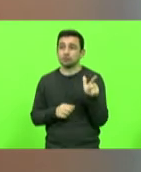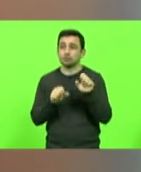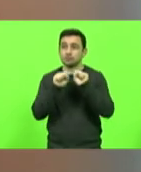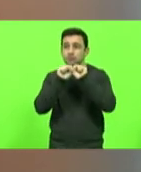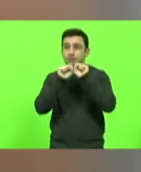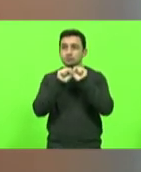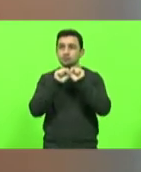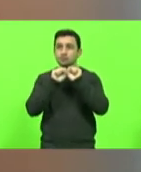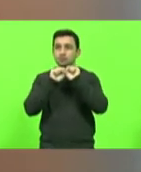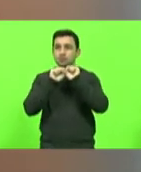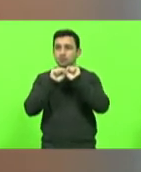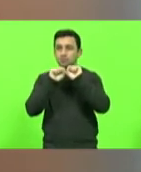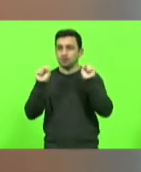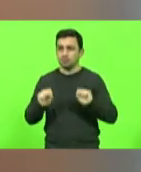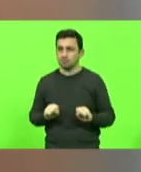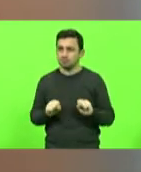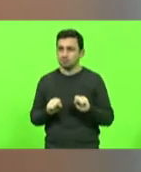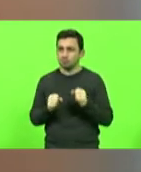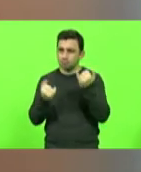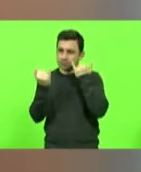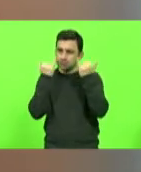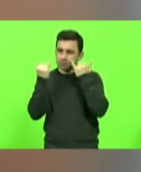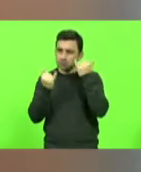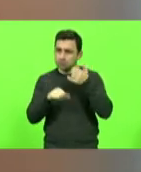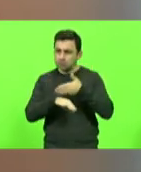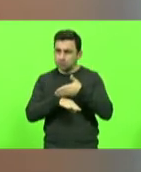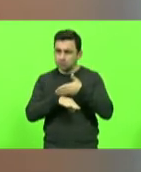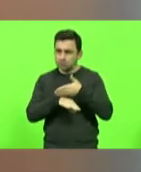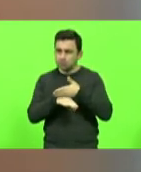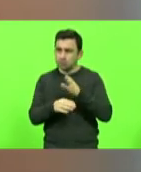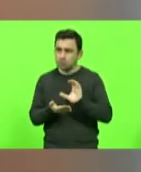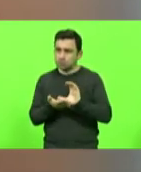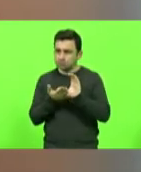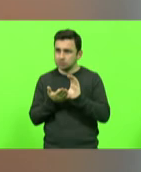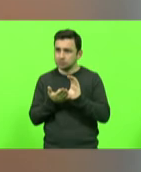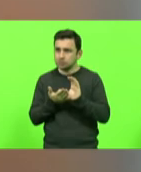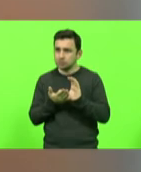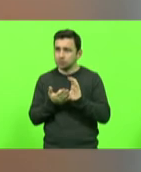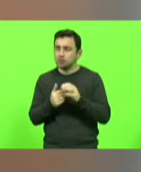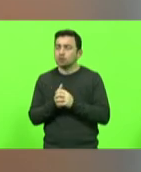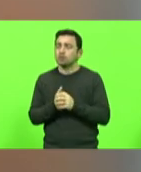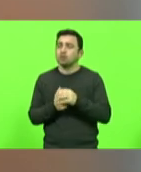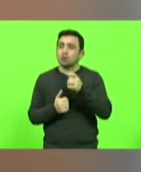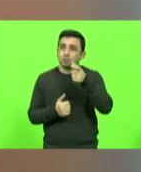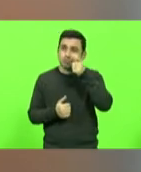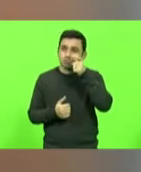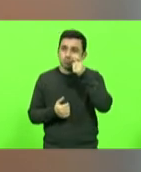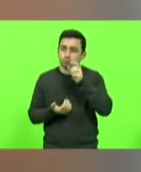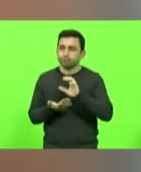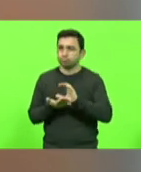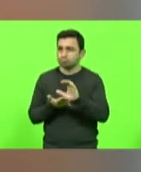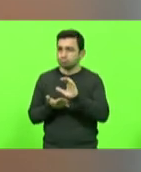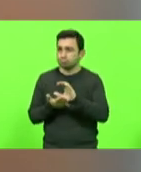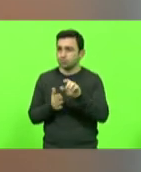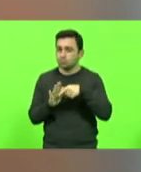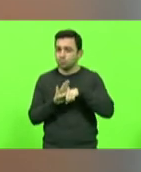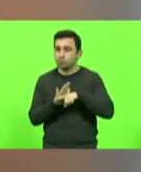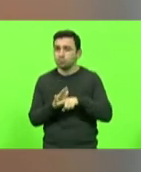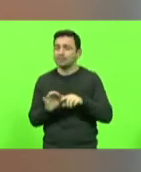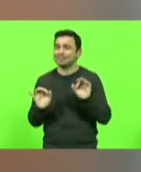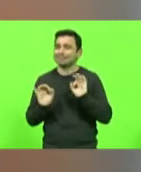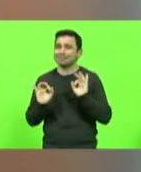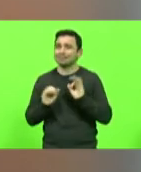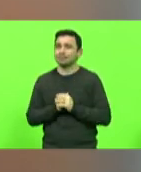informação institucionalizado com acesso aos conselhos no que for pertinente e acompanhamento dos repasses fundo a fundo.